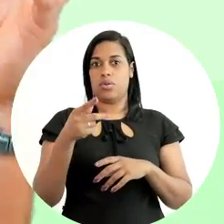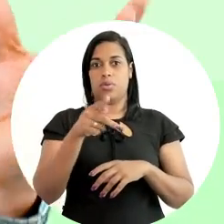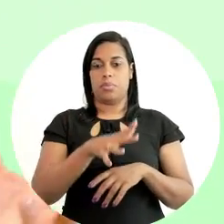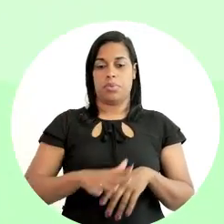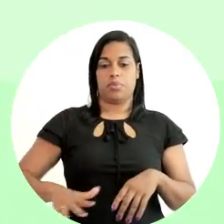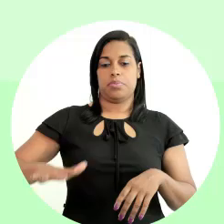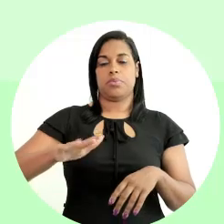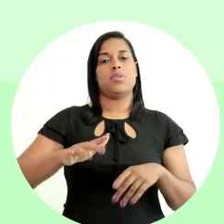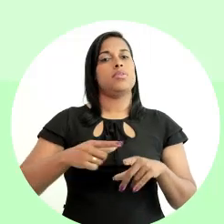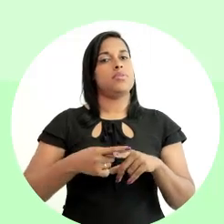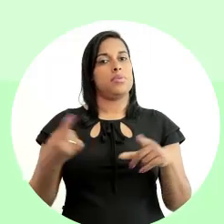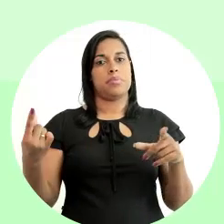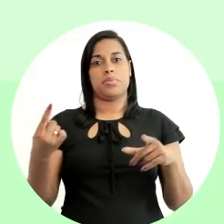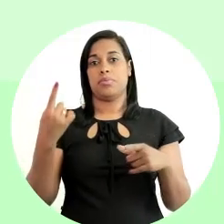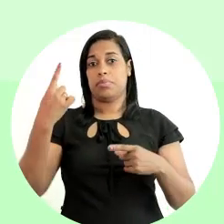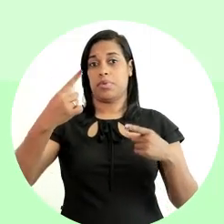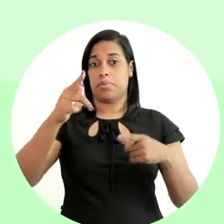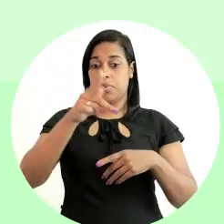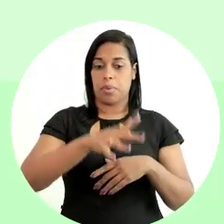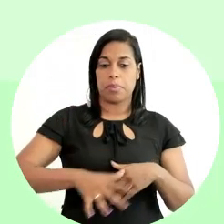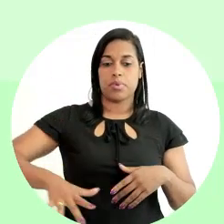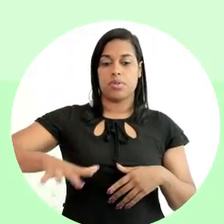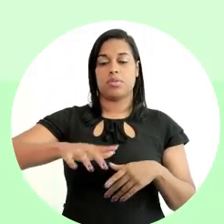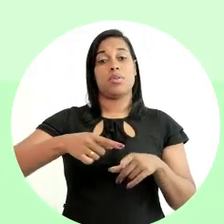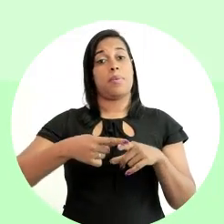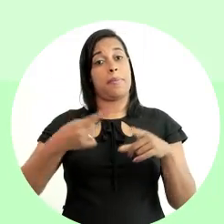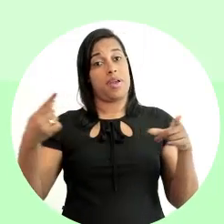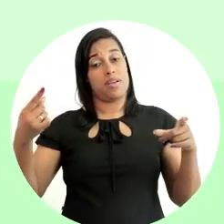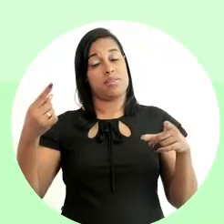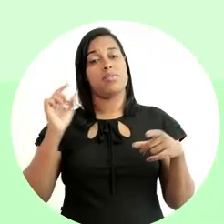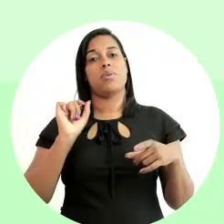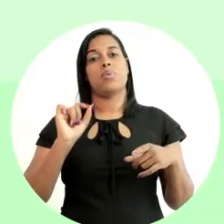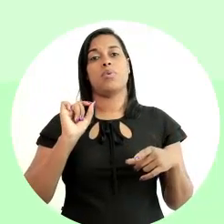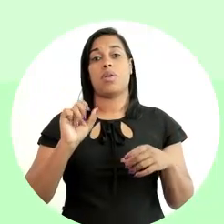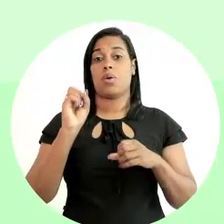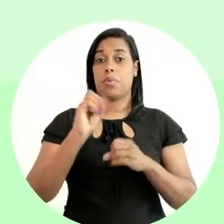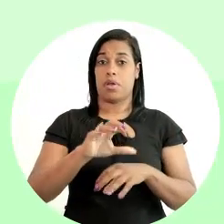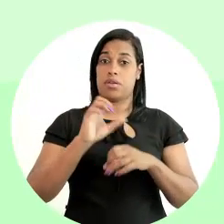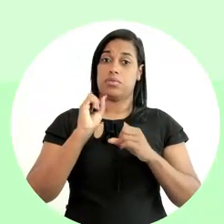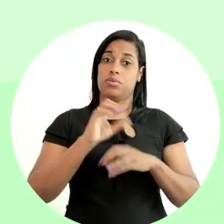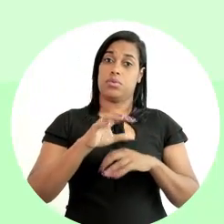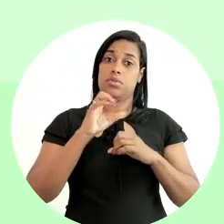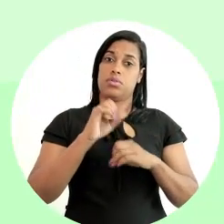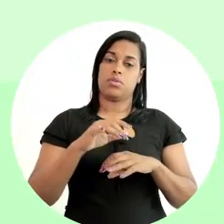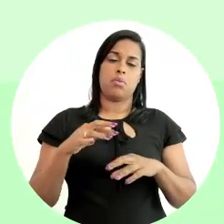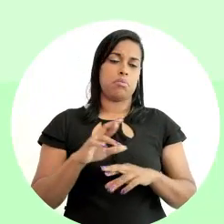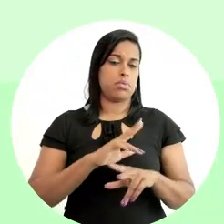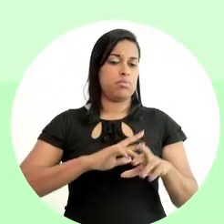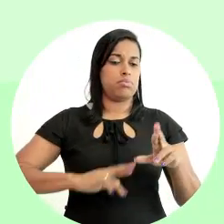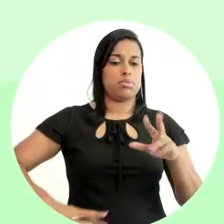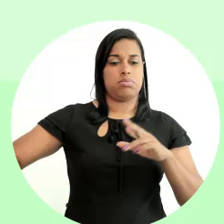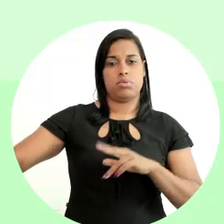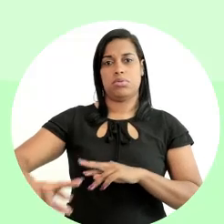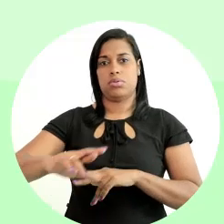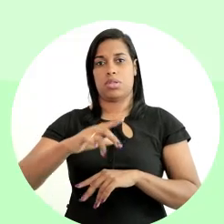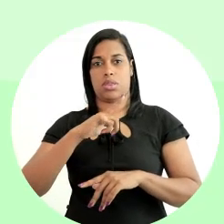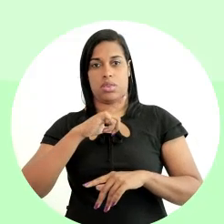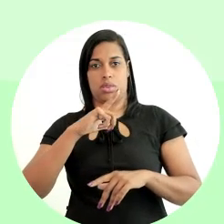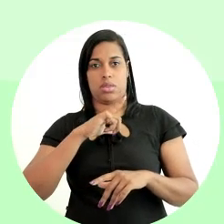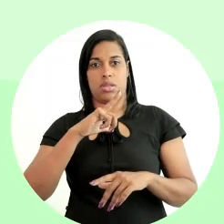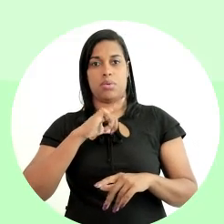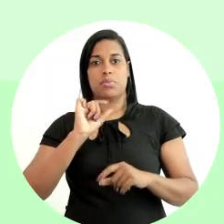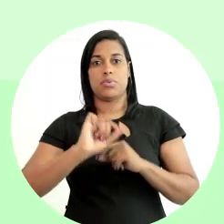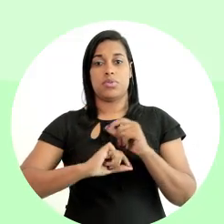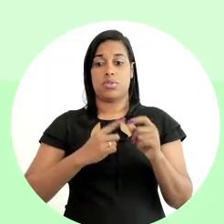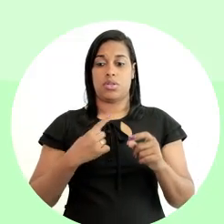a população ou para a população como um todo, mas é uma educação diversa. Nós